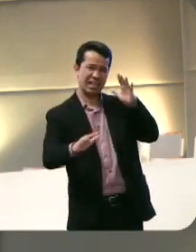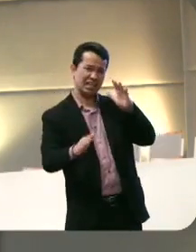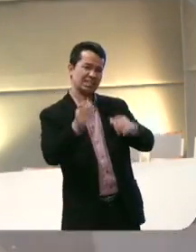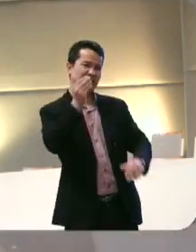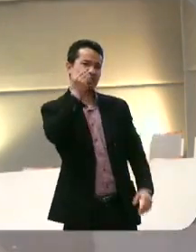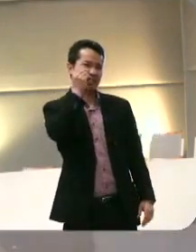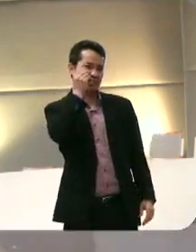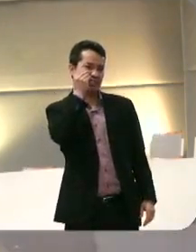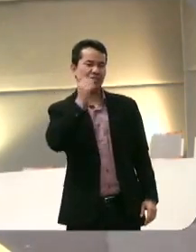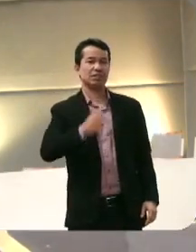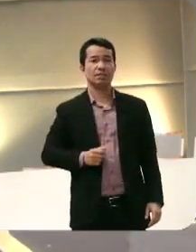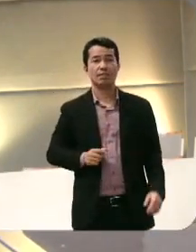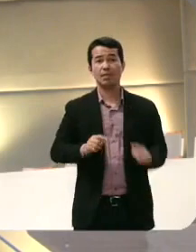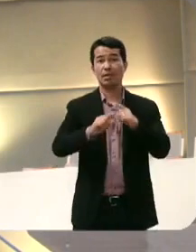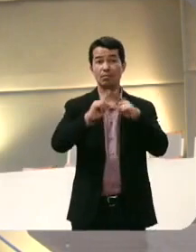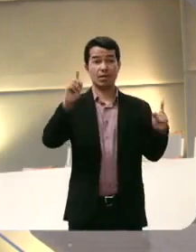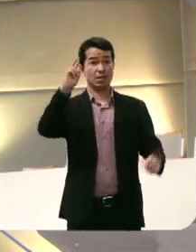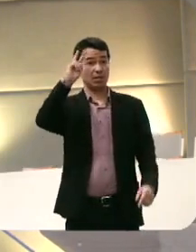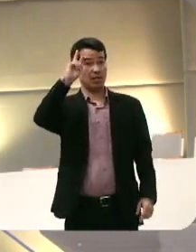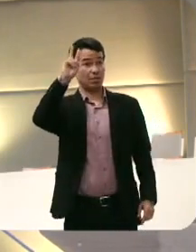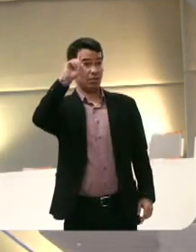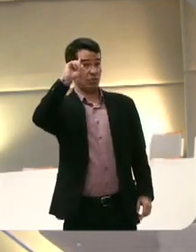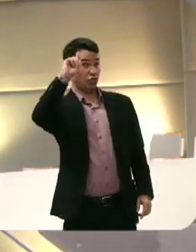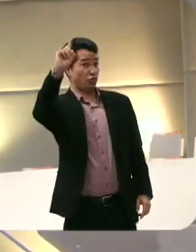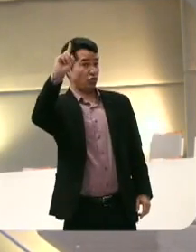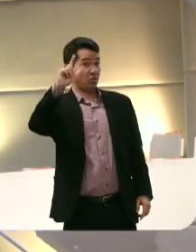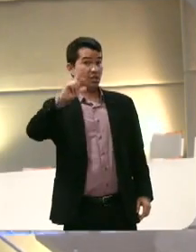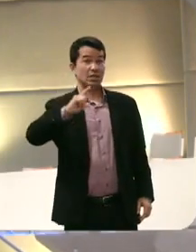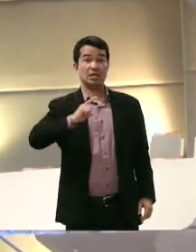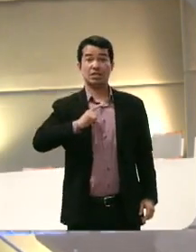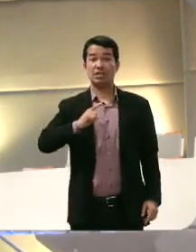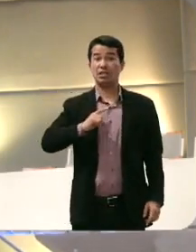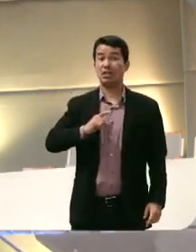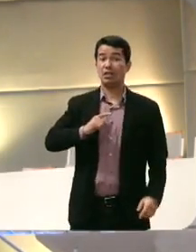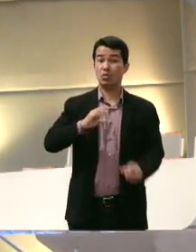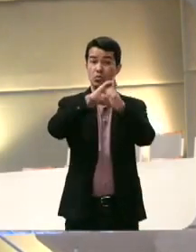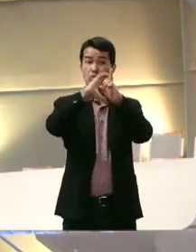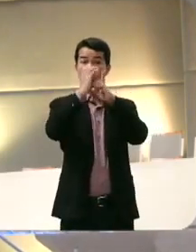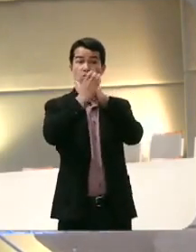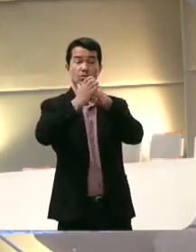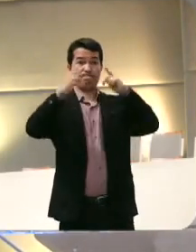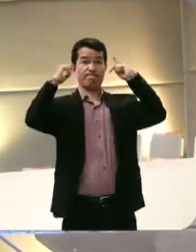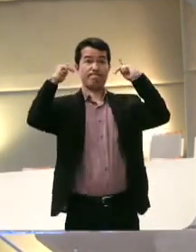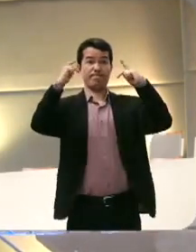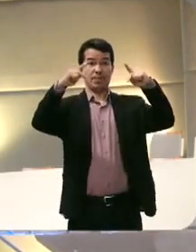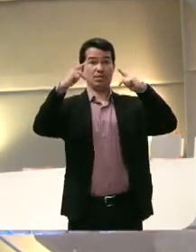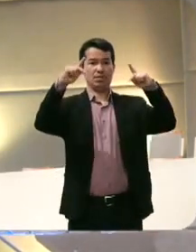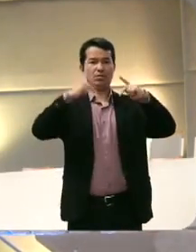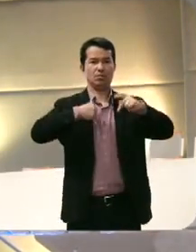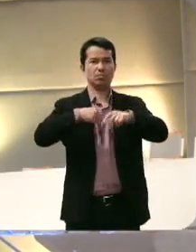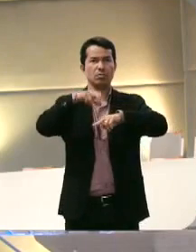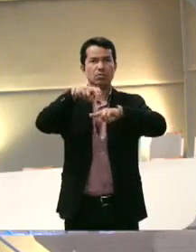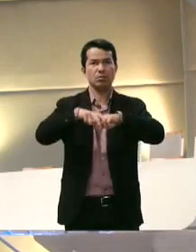E eu lembro que um dia num culto, ouvindo uma palavra como essa, o Espírito Santo falou para